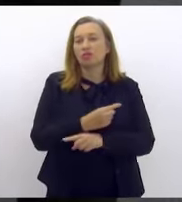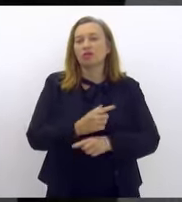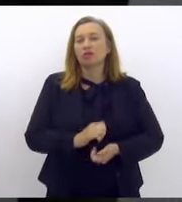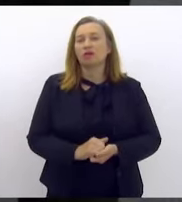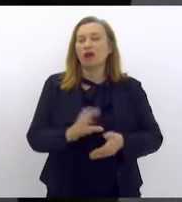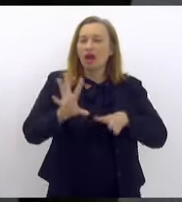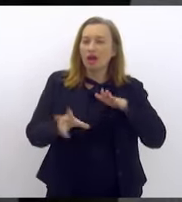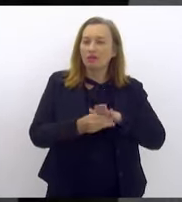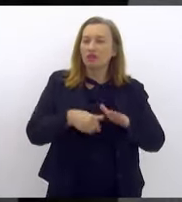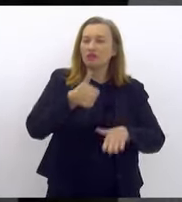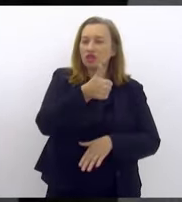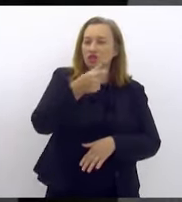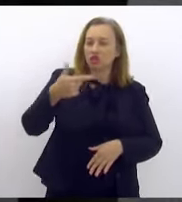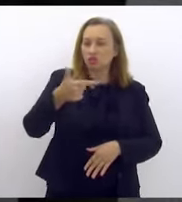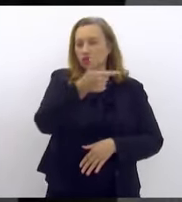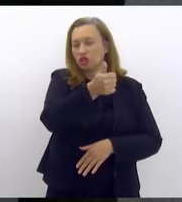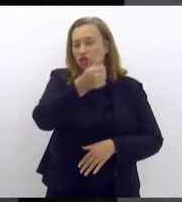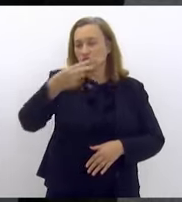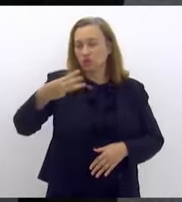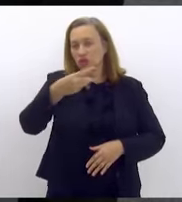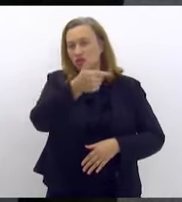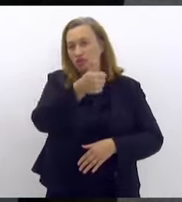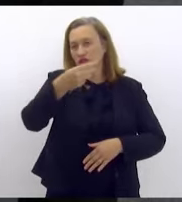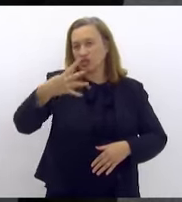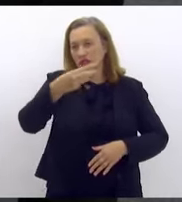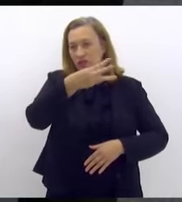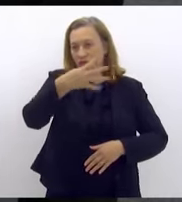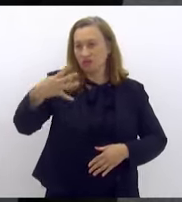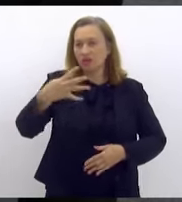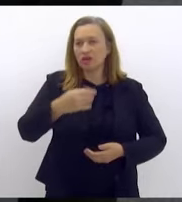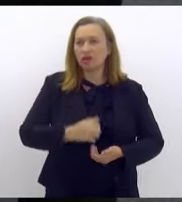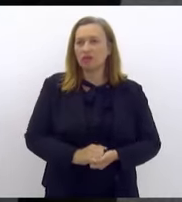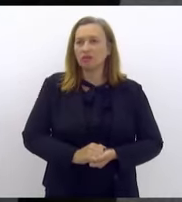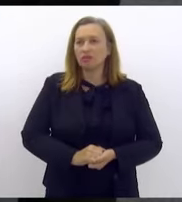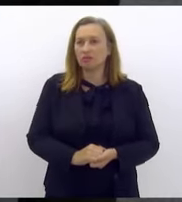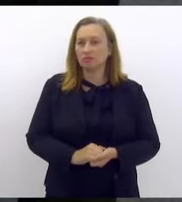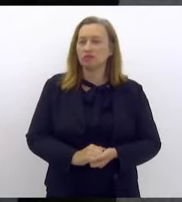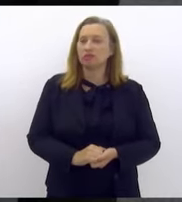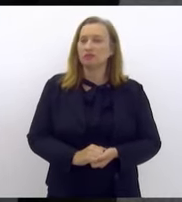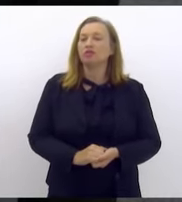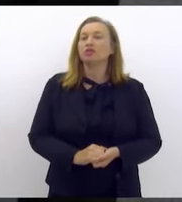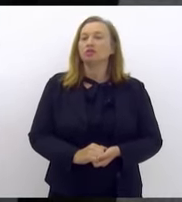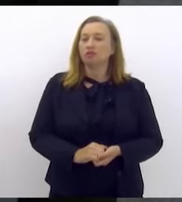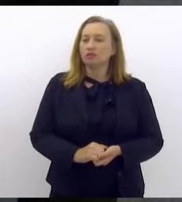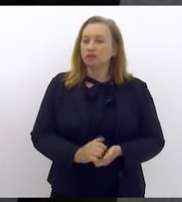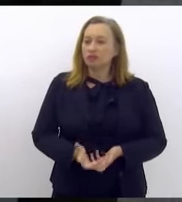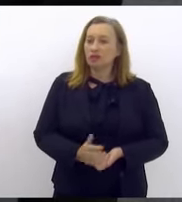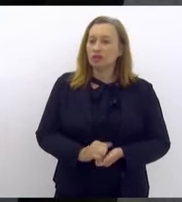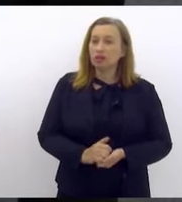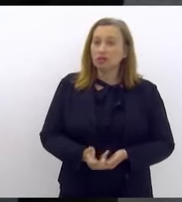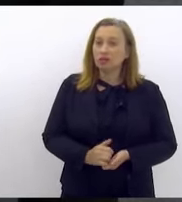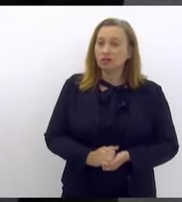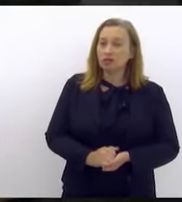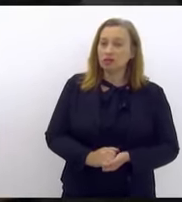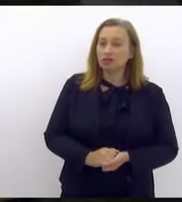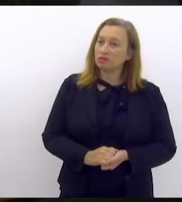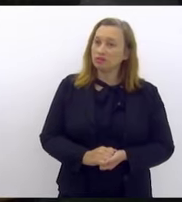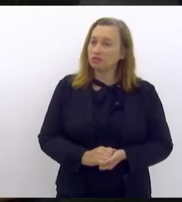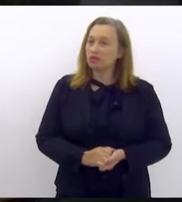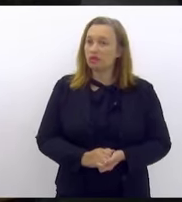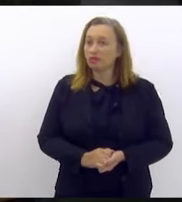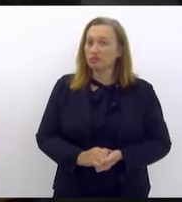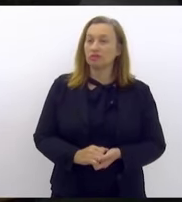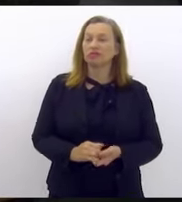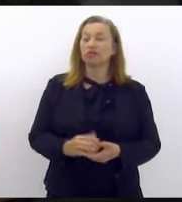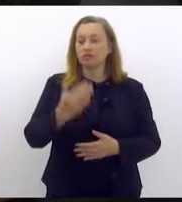contrário à emenda 21, 22, 23, 24. Esse é o parecer, senhor presidente. Muito